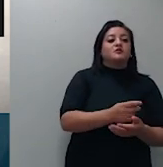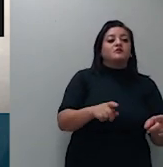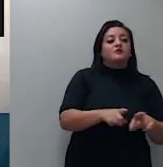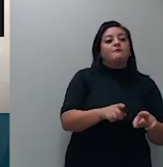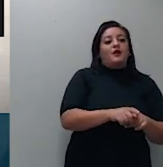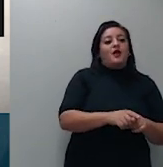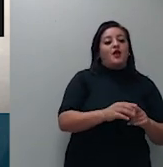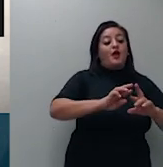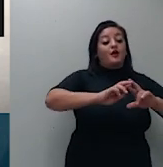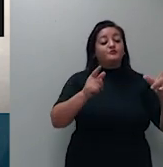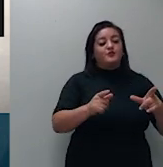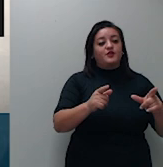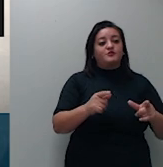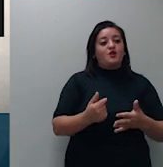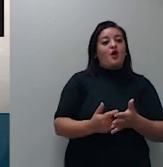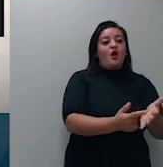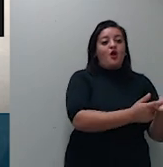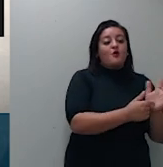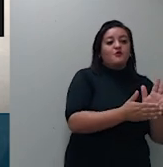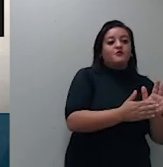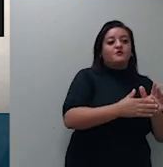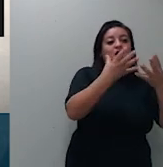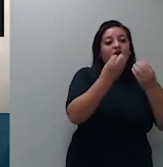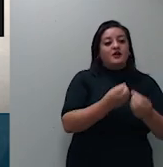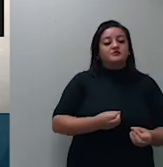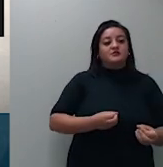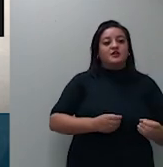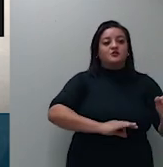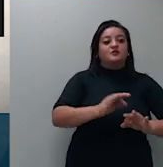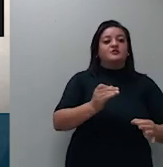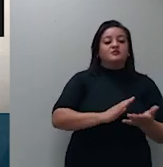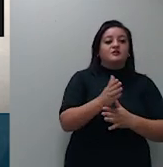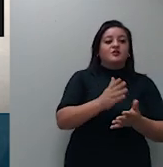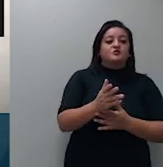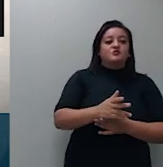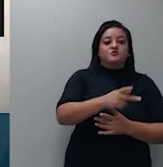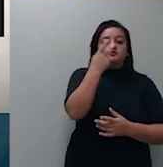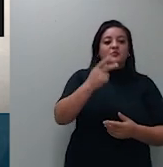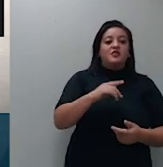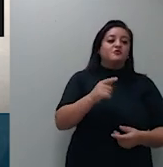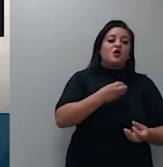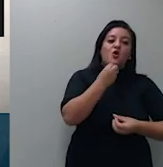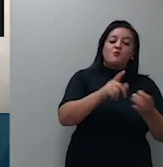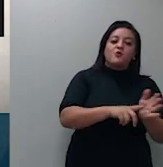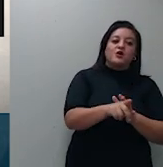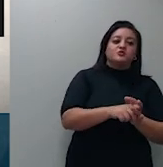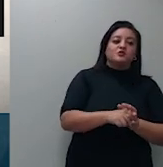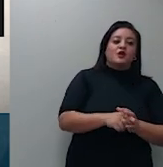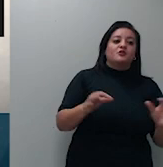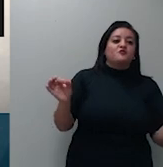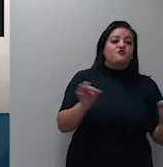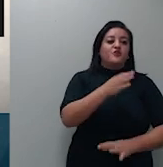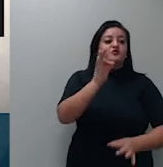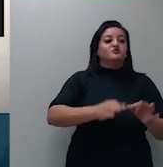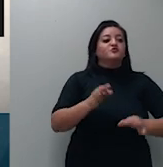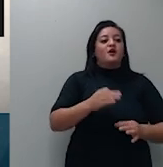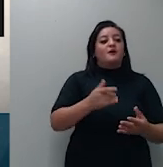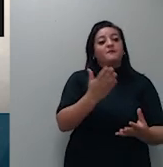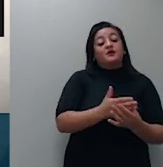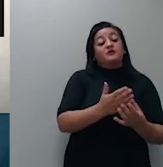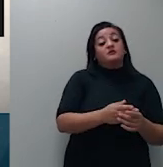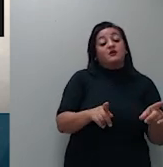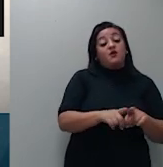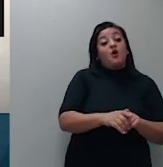patente a contradição ou agora você dera que a fruição dos bens pelos recorrentes em colecionável desde o trânsito em julgado